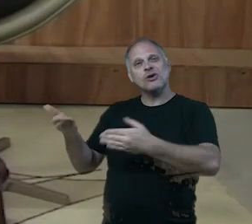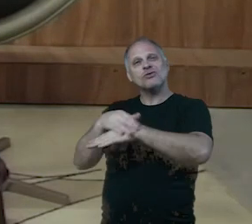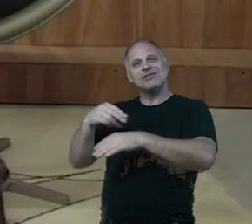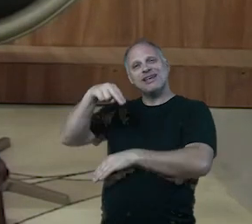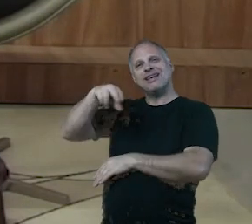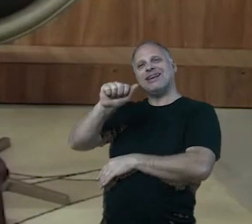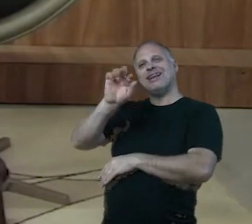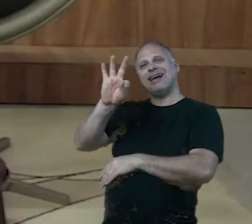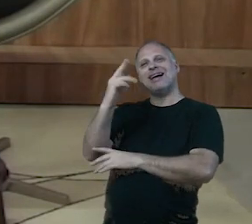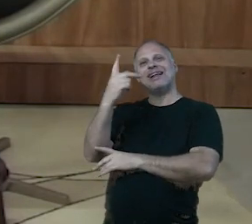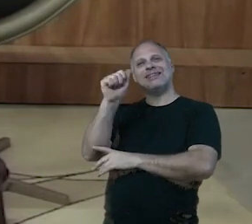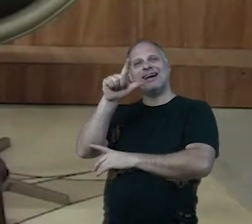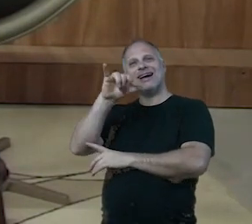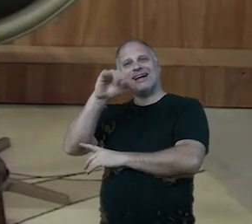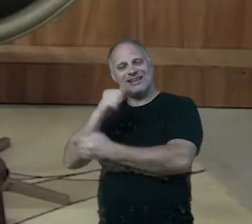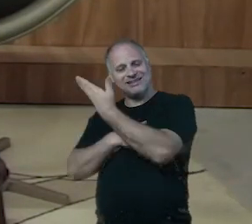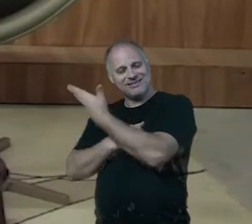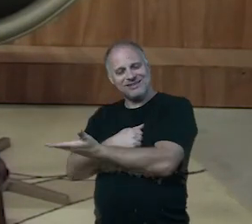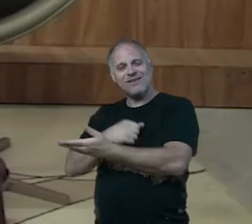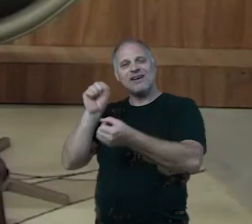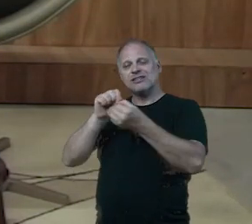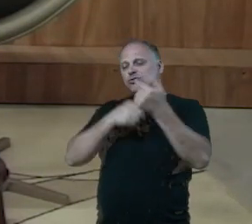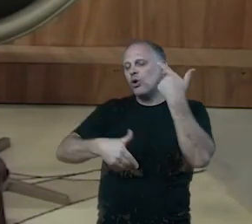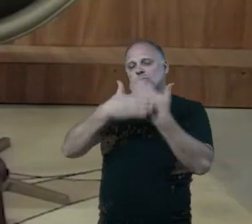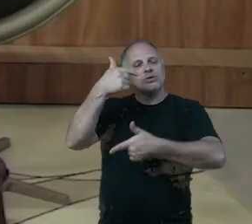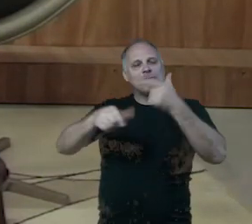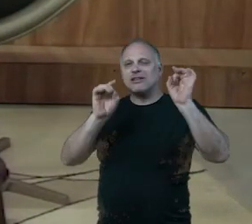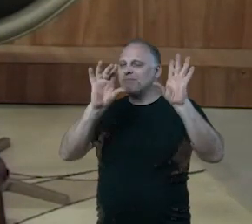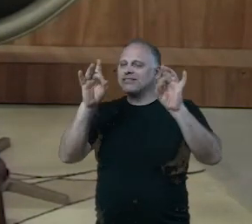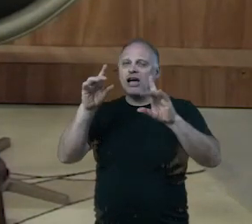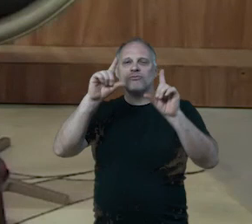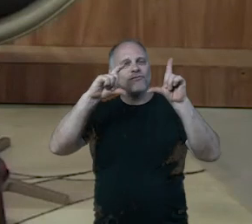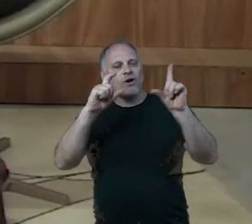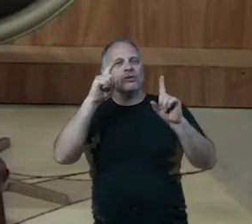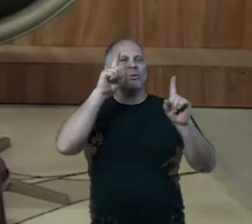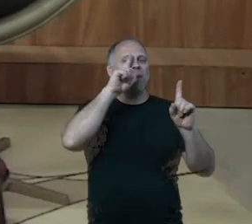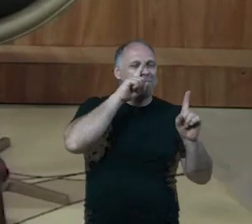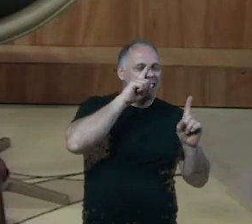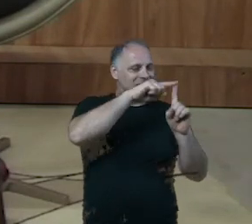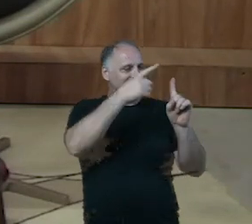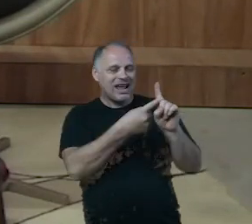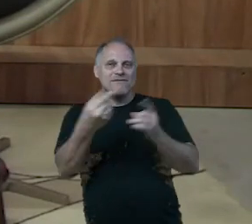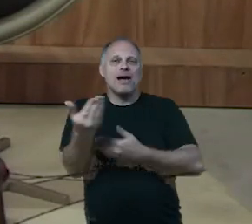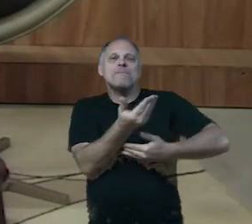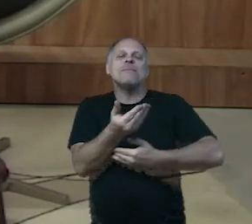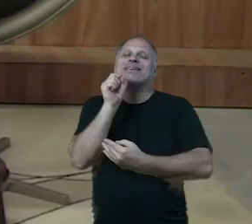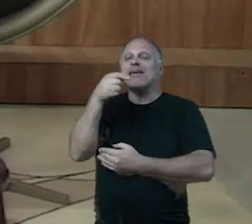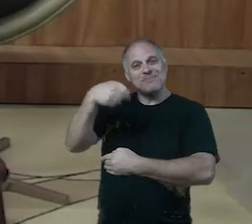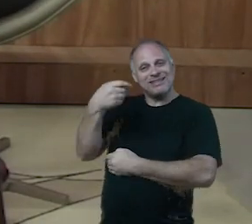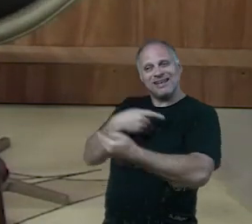Schwitz, né, que faz todo esse trabalho especial de fotos de mães, bebês e famílias. Quem precisar dos serviços